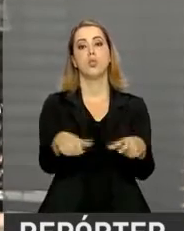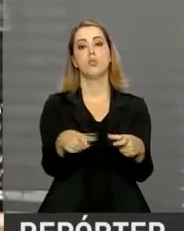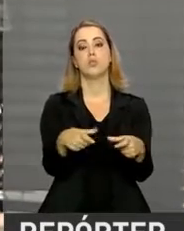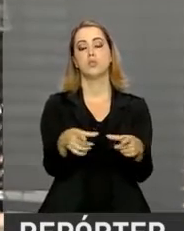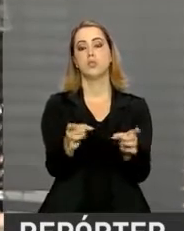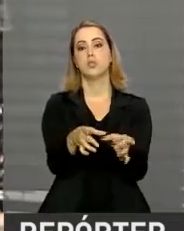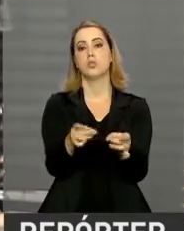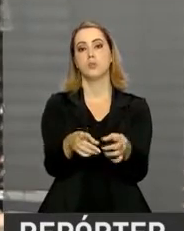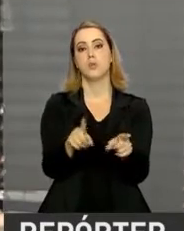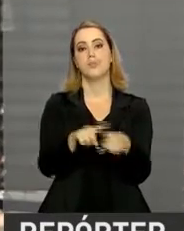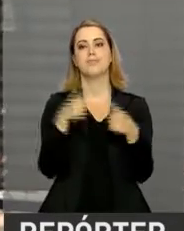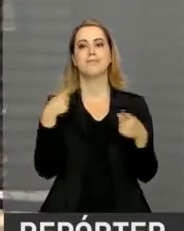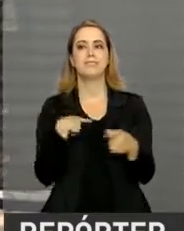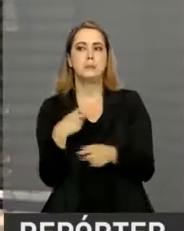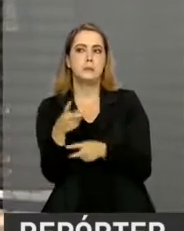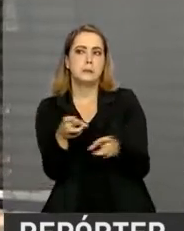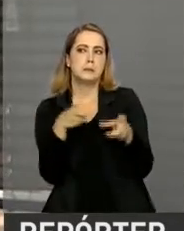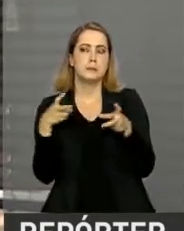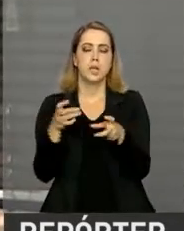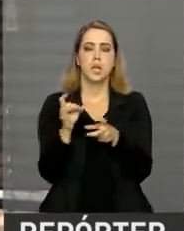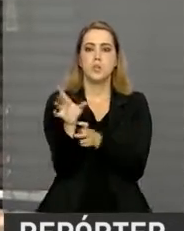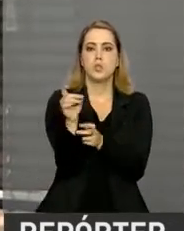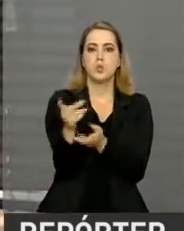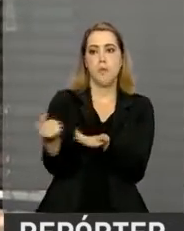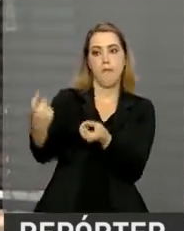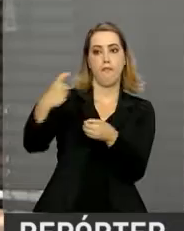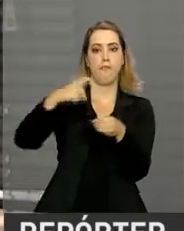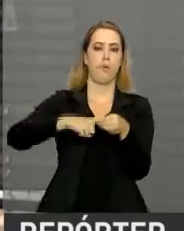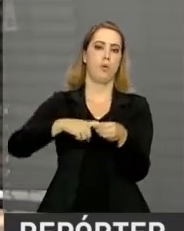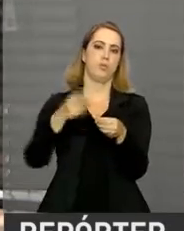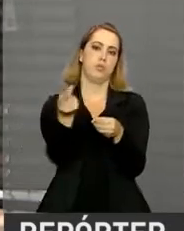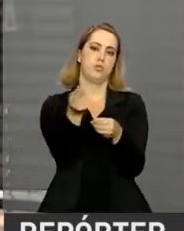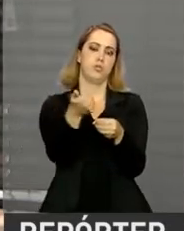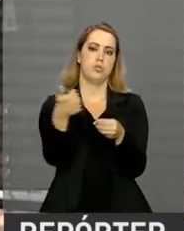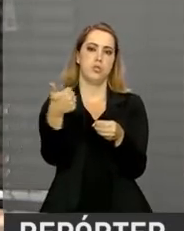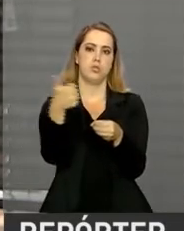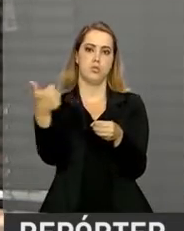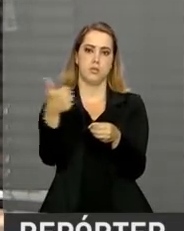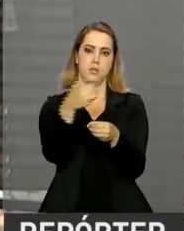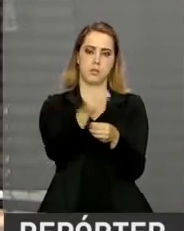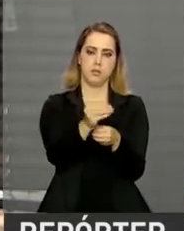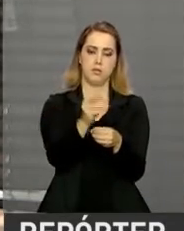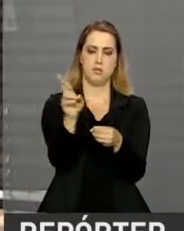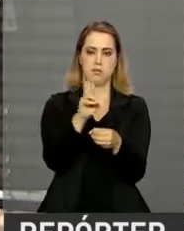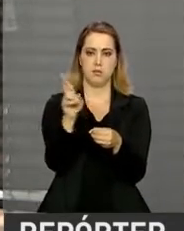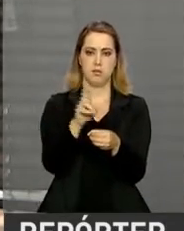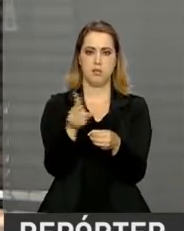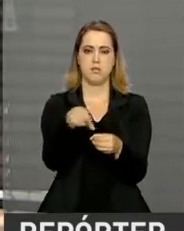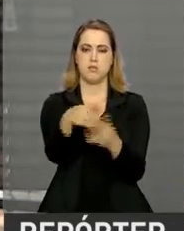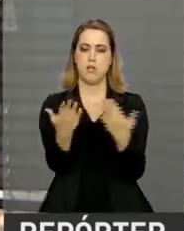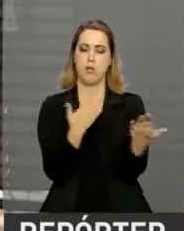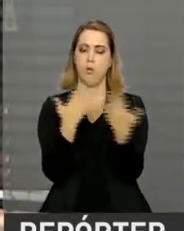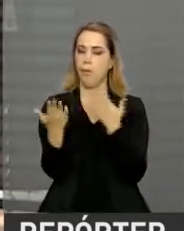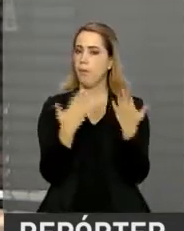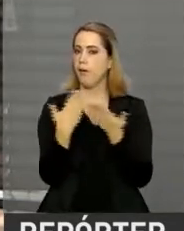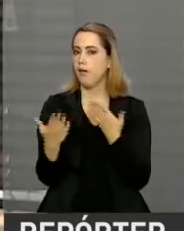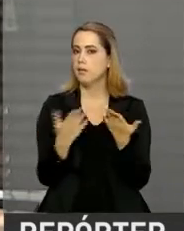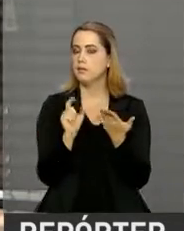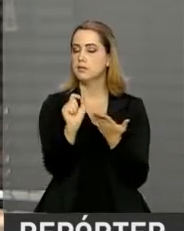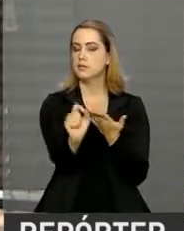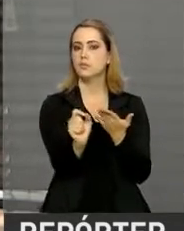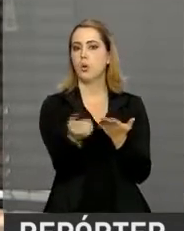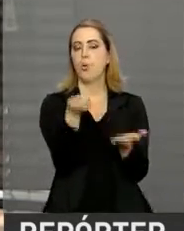obter 110 reais ou seja de de volta de retorno 10% do que investiu ele vai comparar isso com